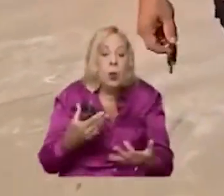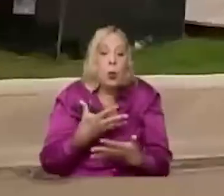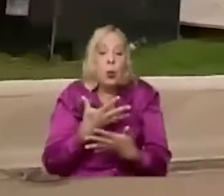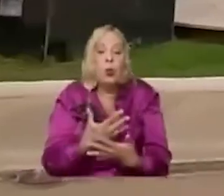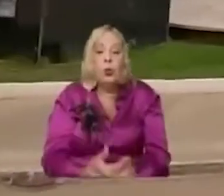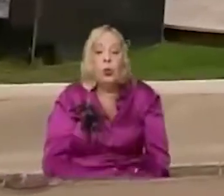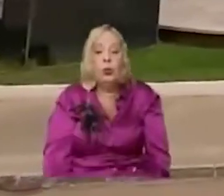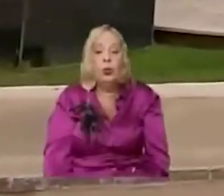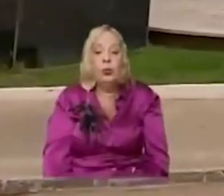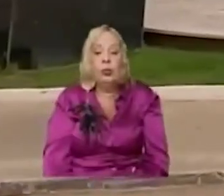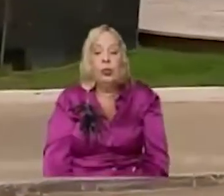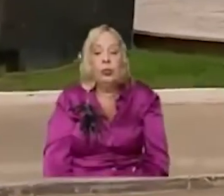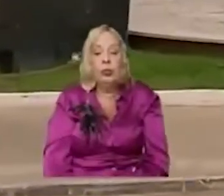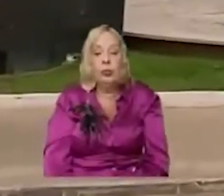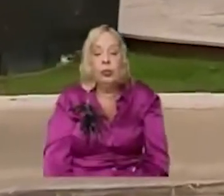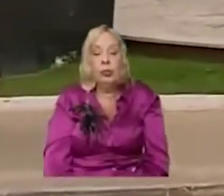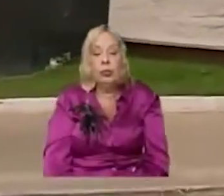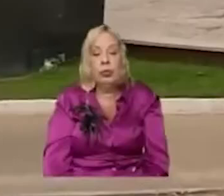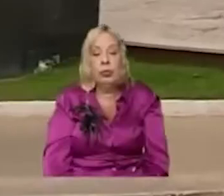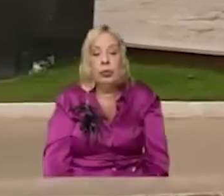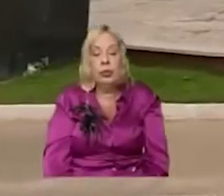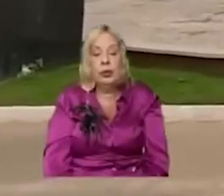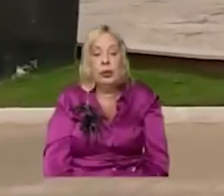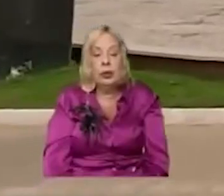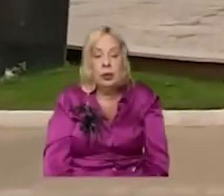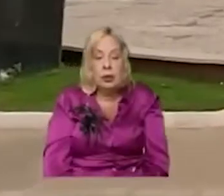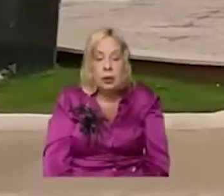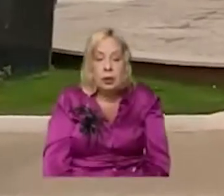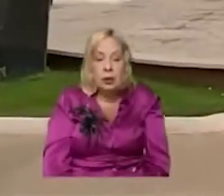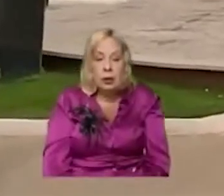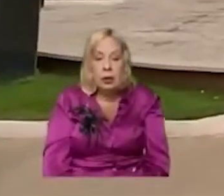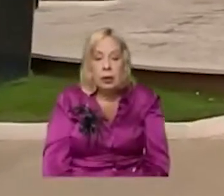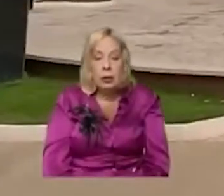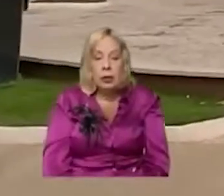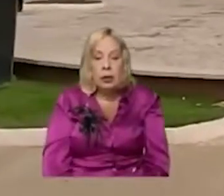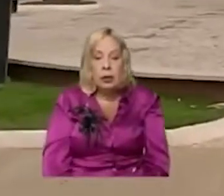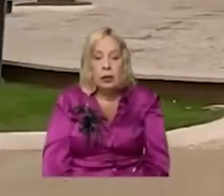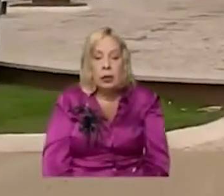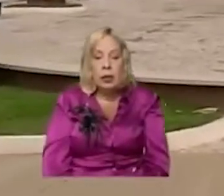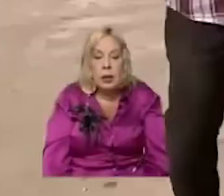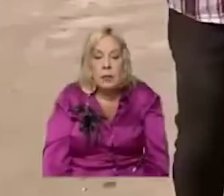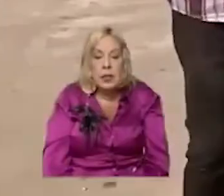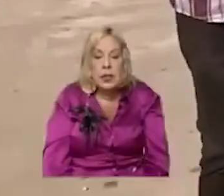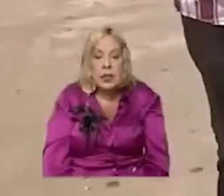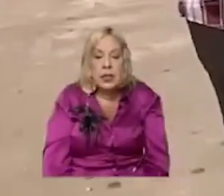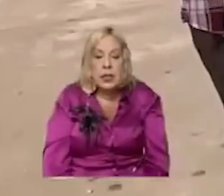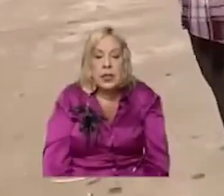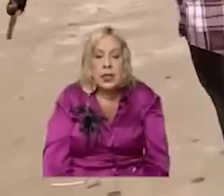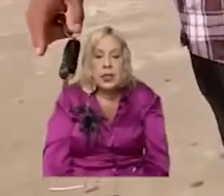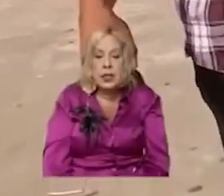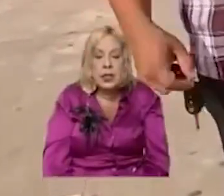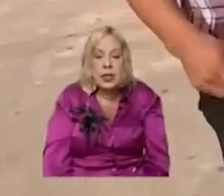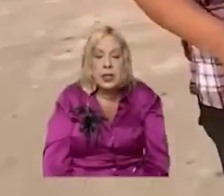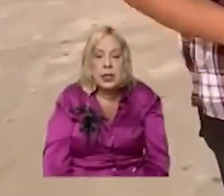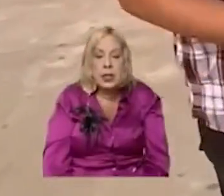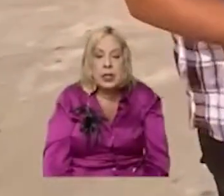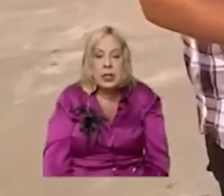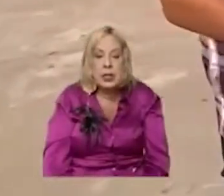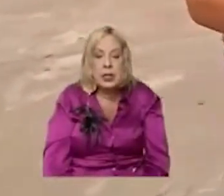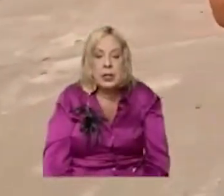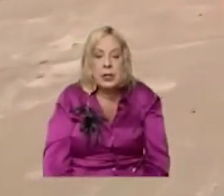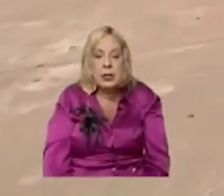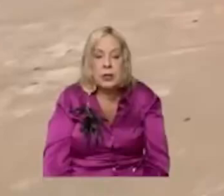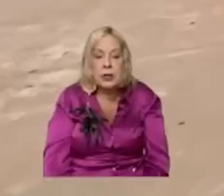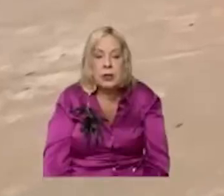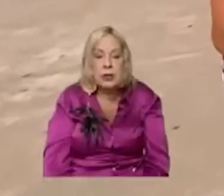0 km! E o Caju Cap chegou aqui na cidade pé quente de Poço Verde. Vários contemplados já mudaram